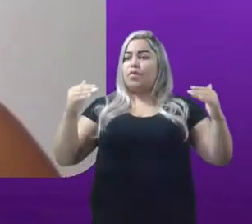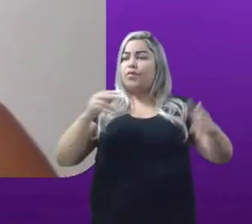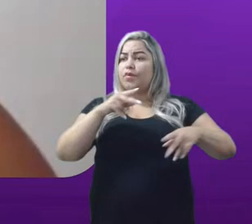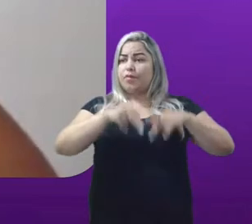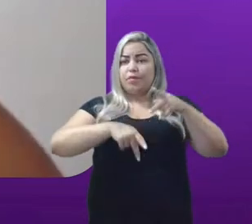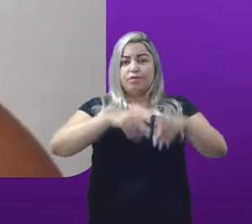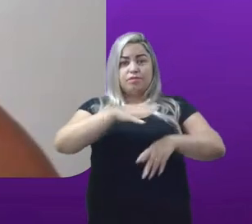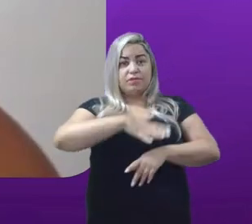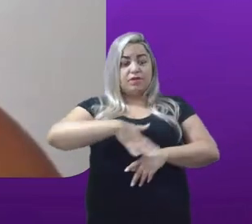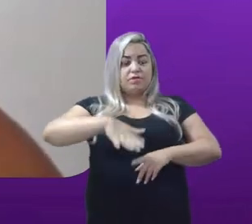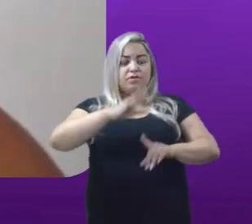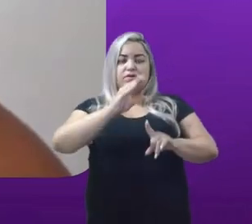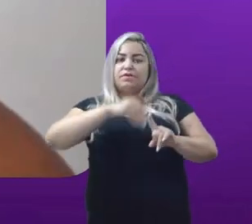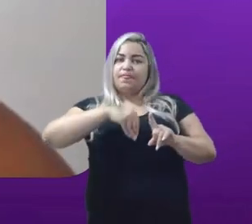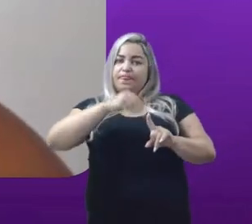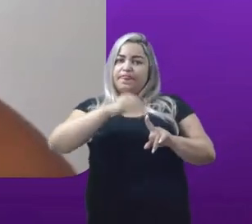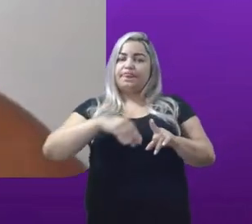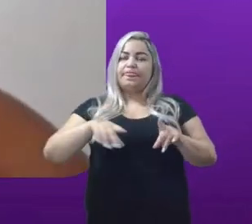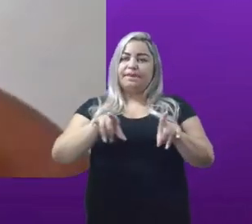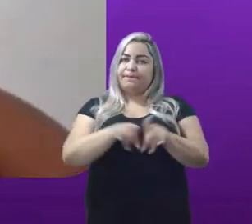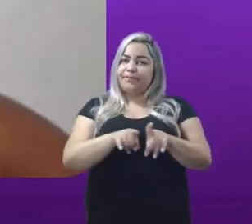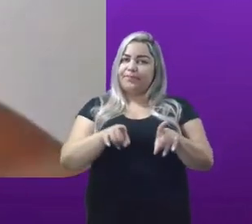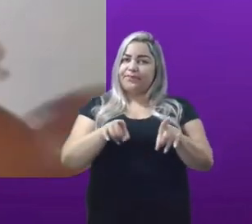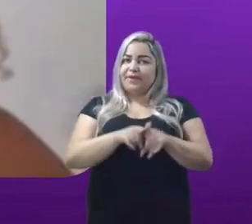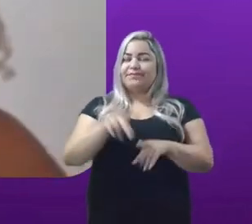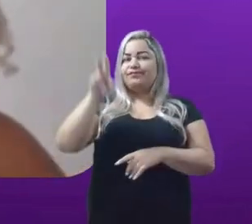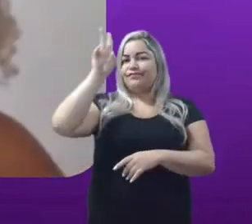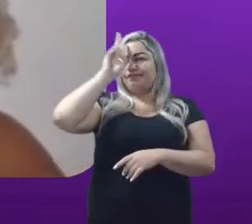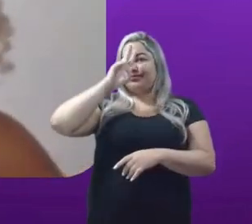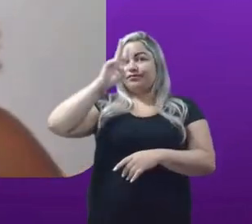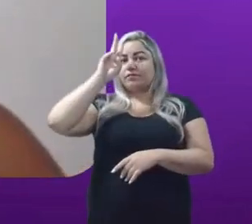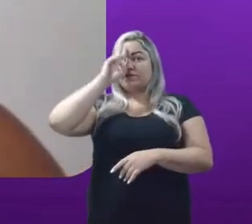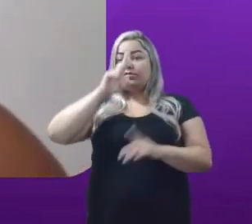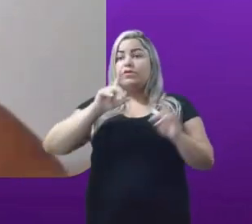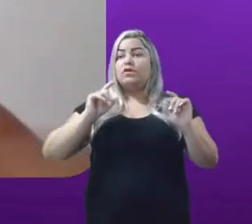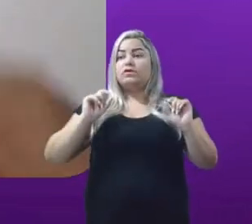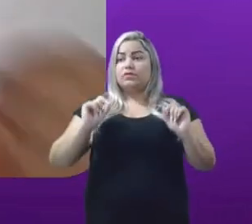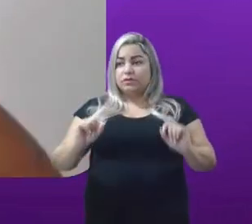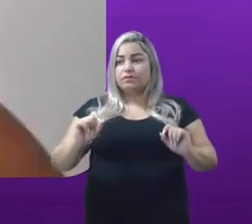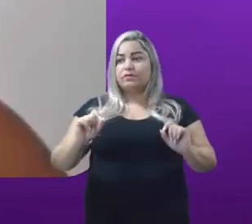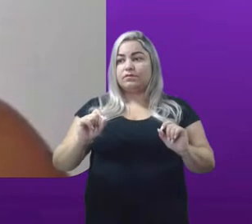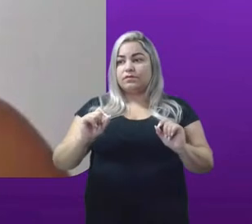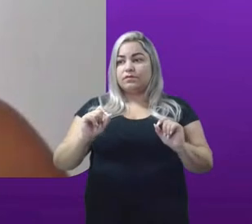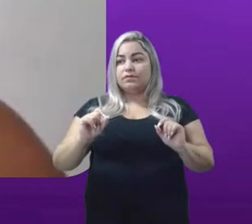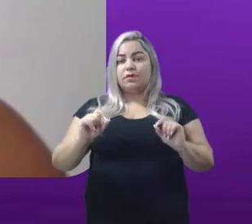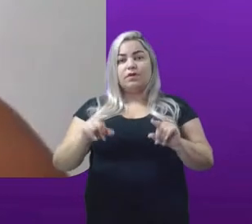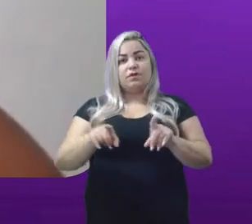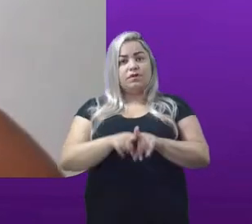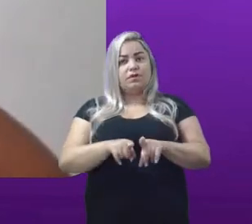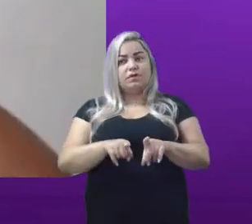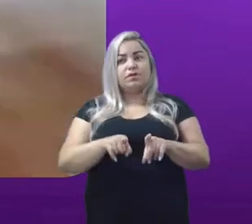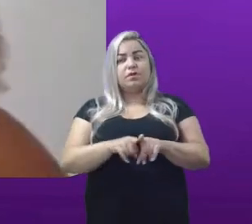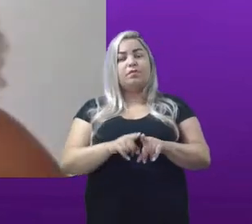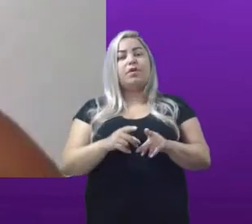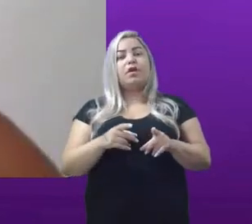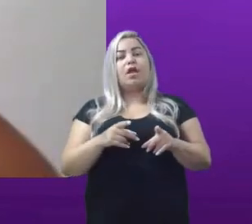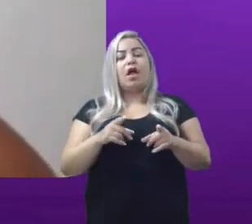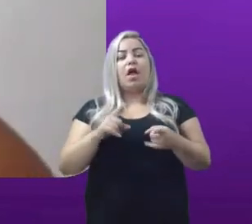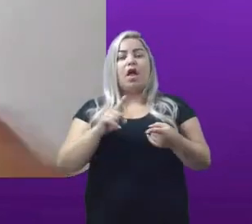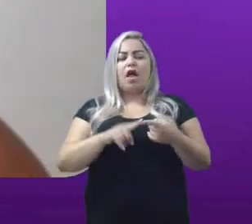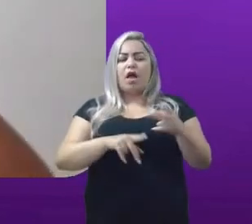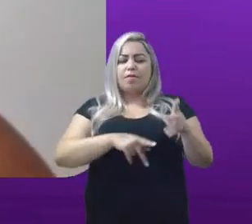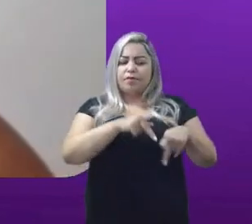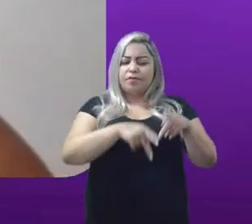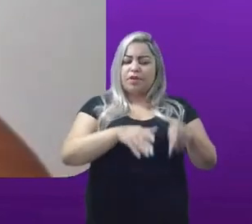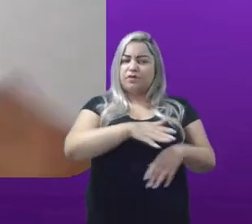populações vulneráveis ou as populações historicamente, né, vilipendiadas, como as